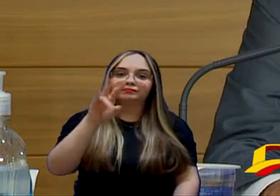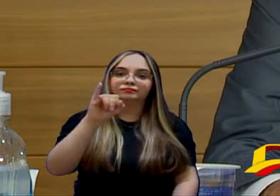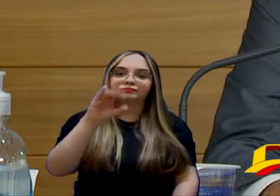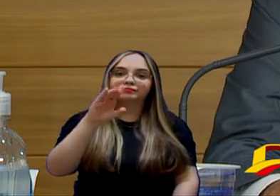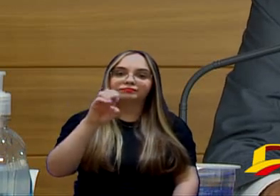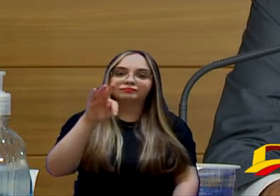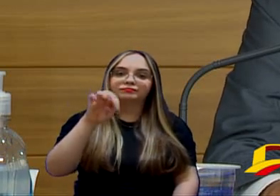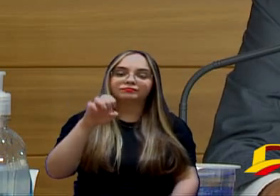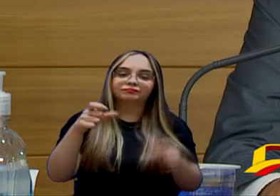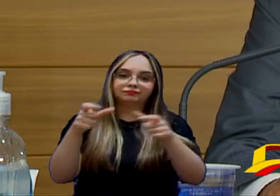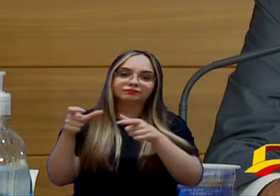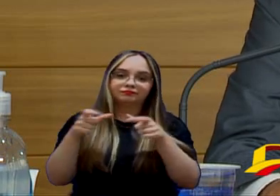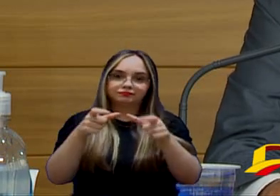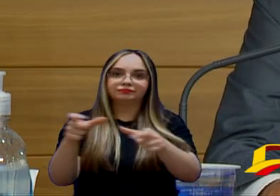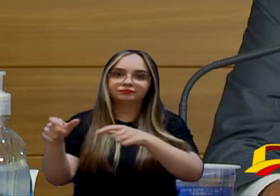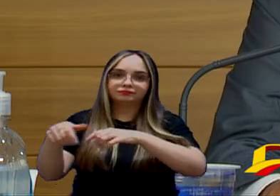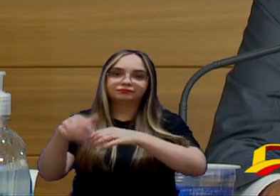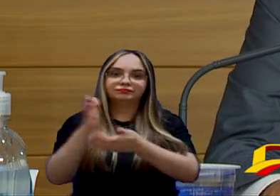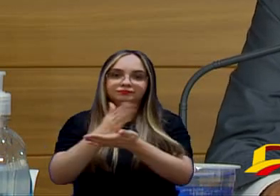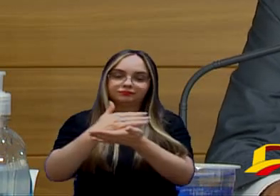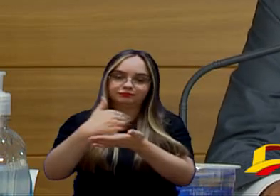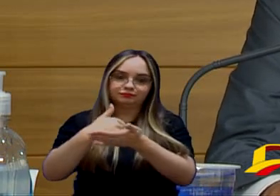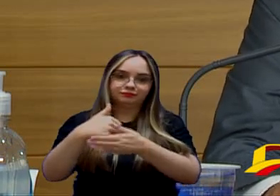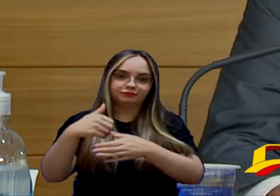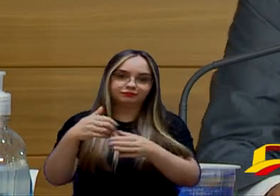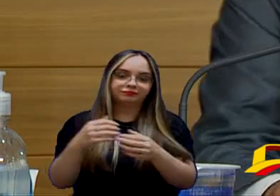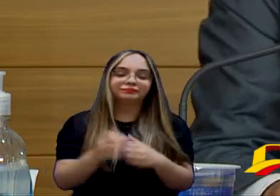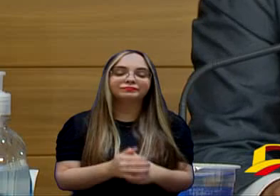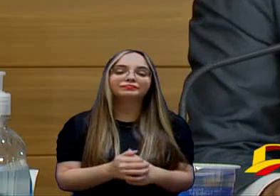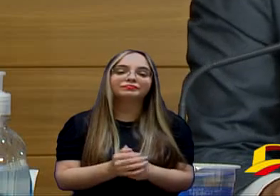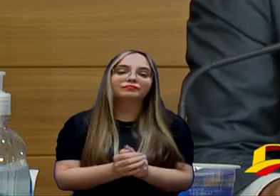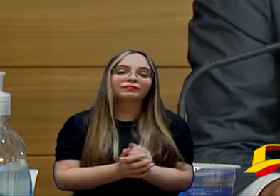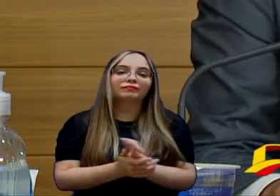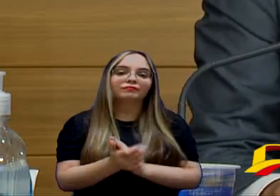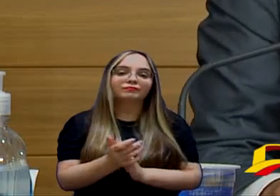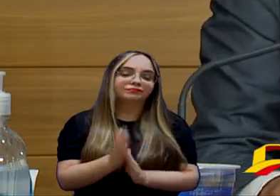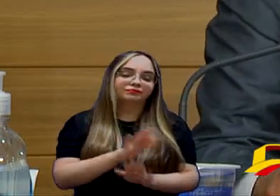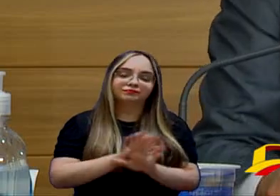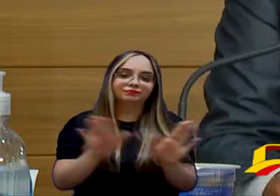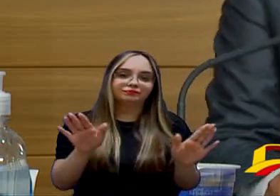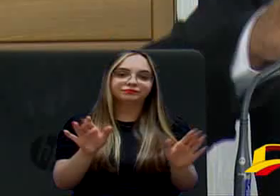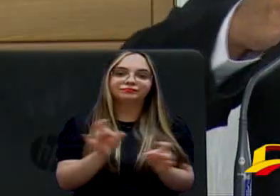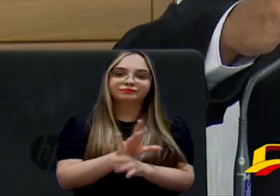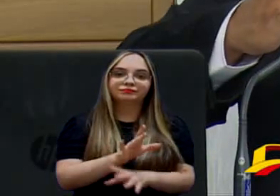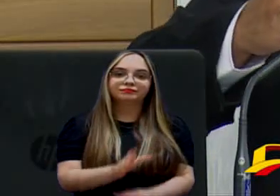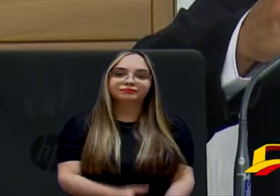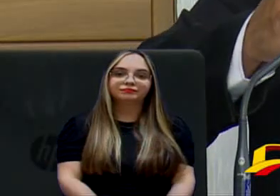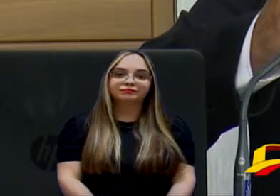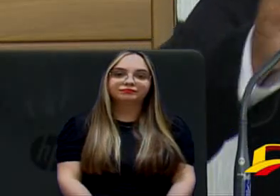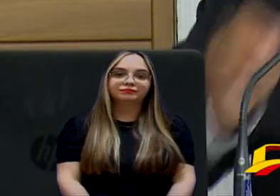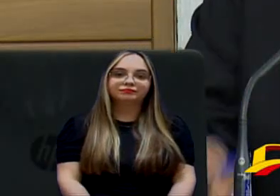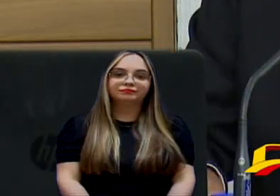número 946 de 2010 por enquanto a sua presidente